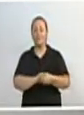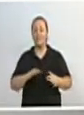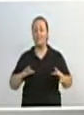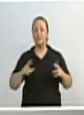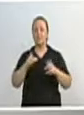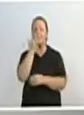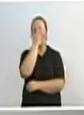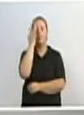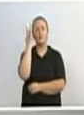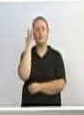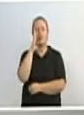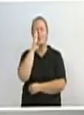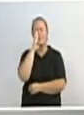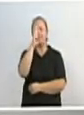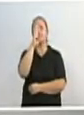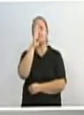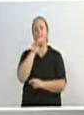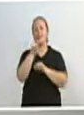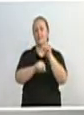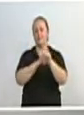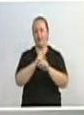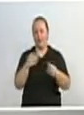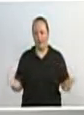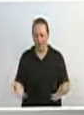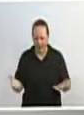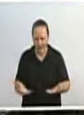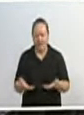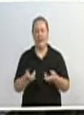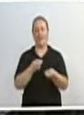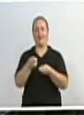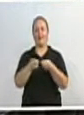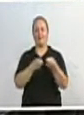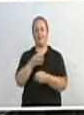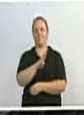envolvidos, principalmente nessa mola propulsora da nossa economia. Obrigado.